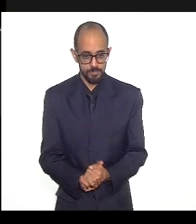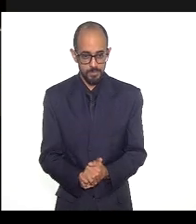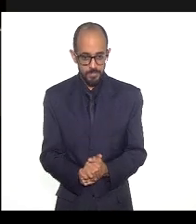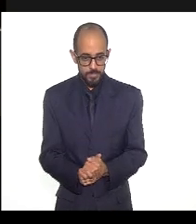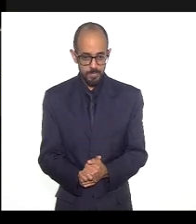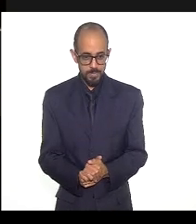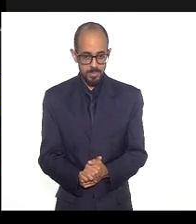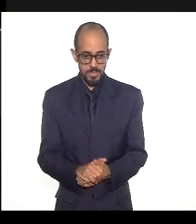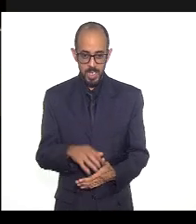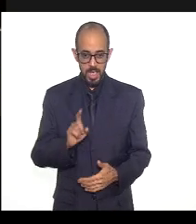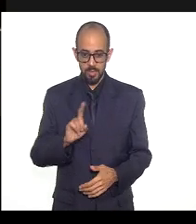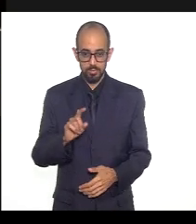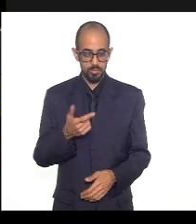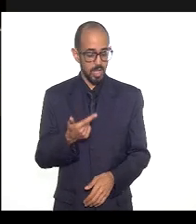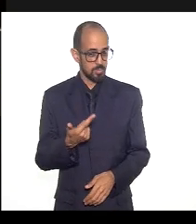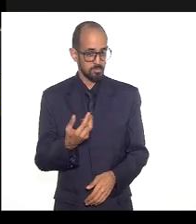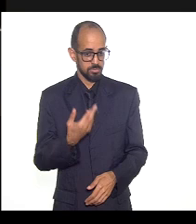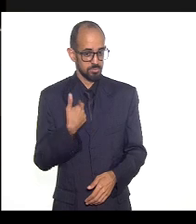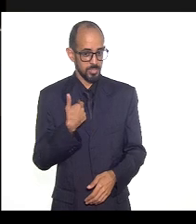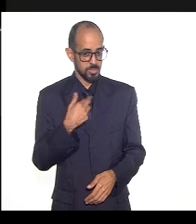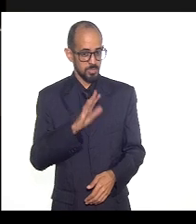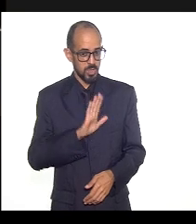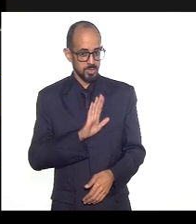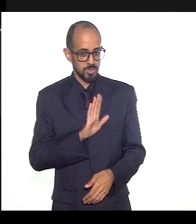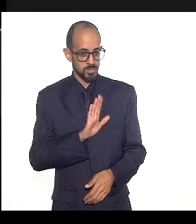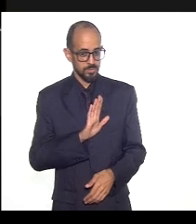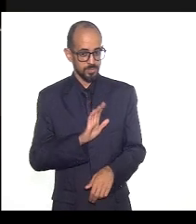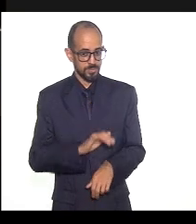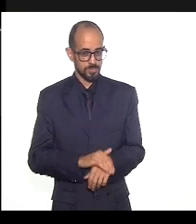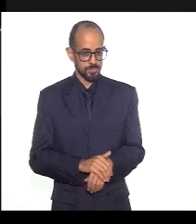ela não está aí para responder, não é?